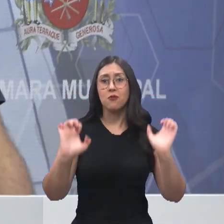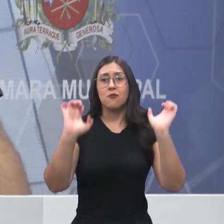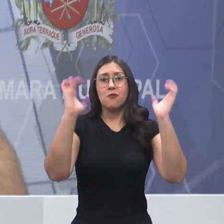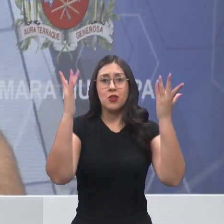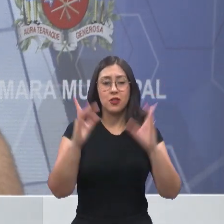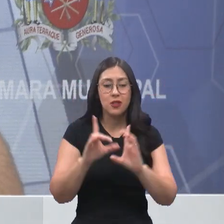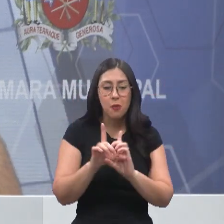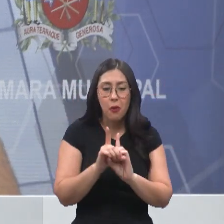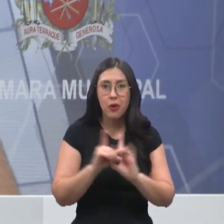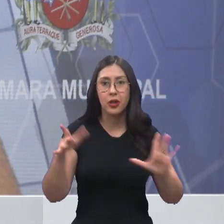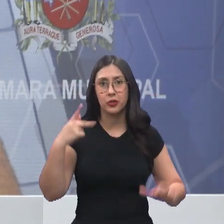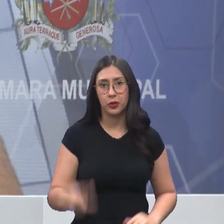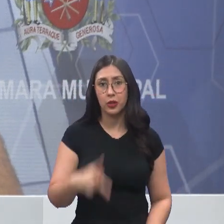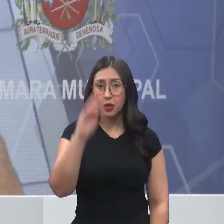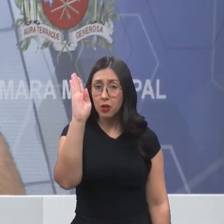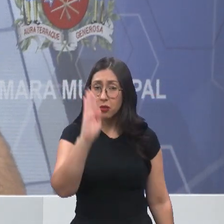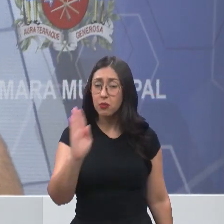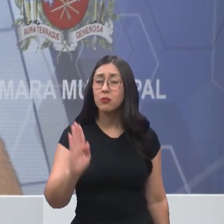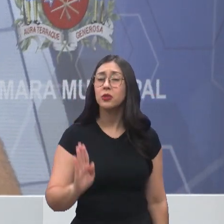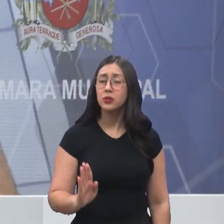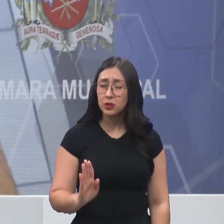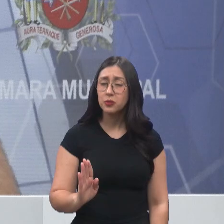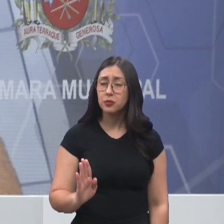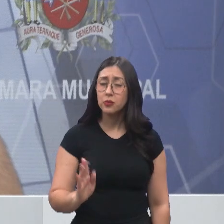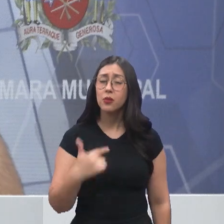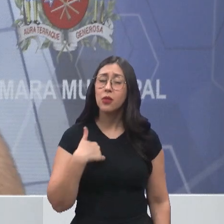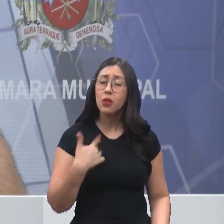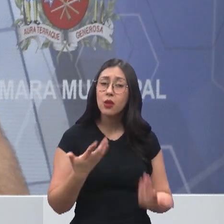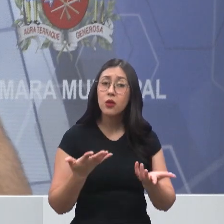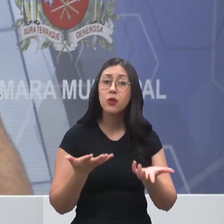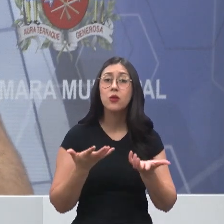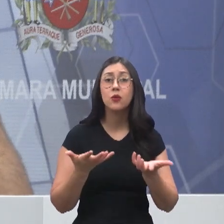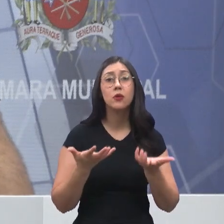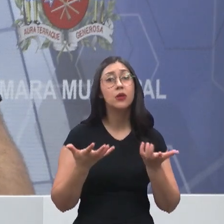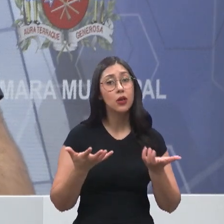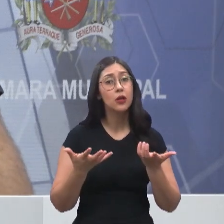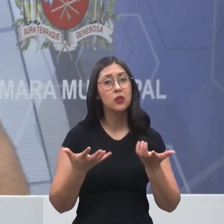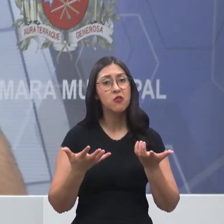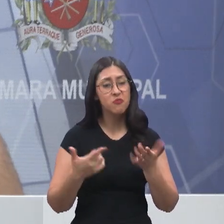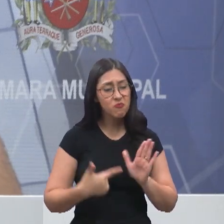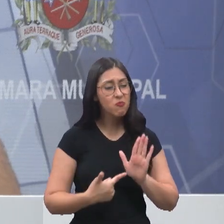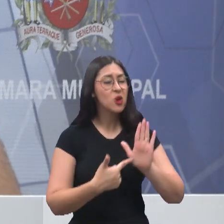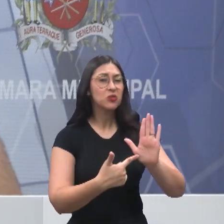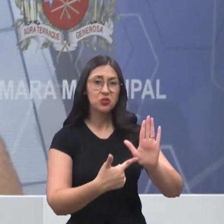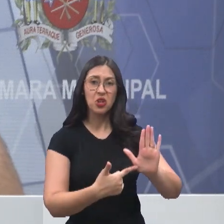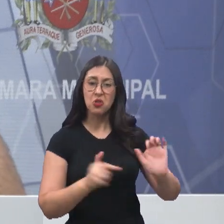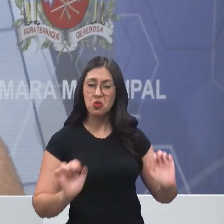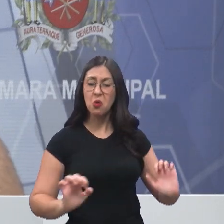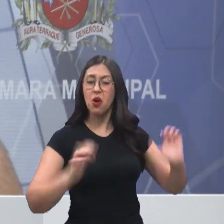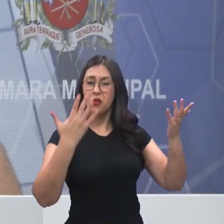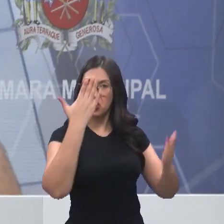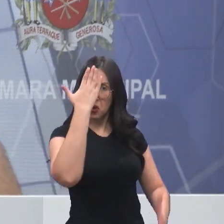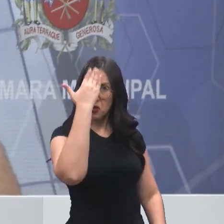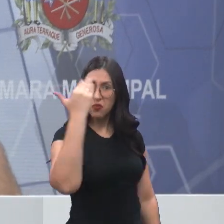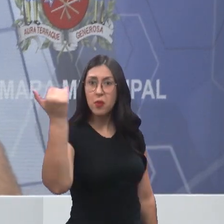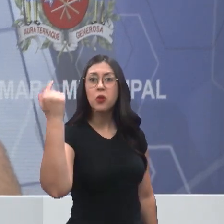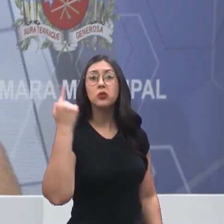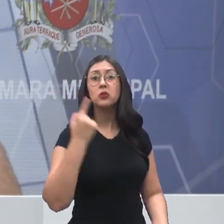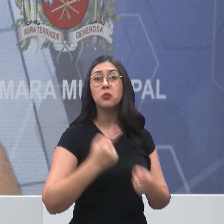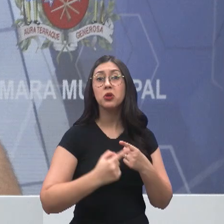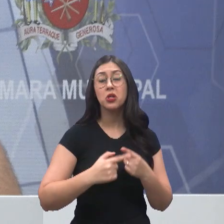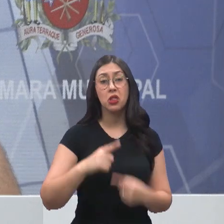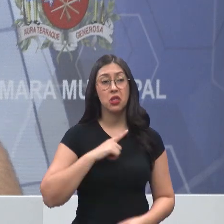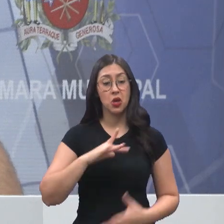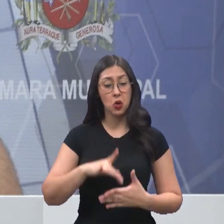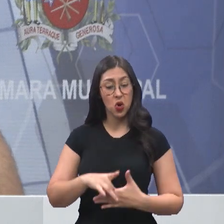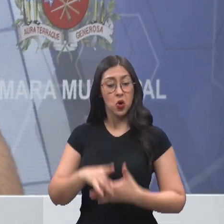nosso país, tá certo? E quero aqui atribuir todo o sucesso desse evento ao grande líder da direita